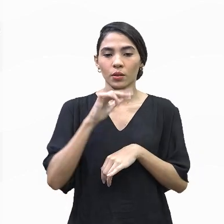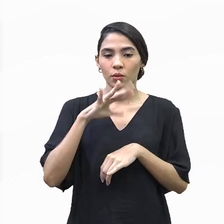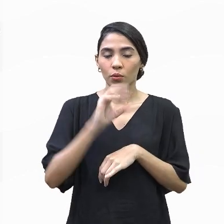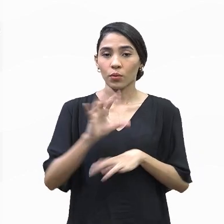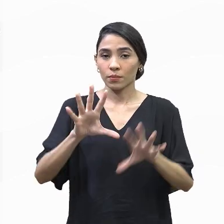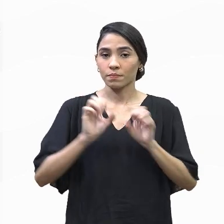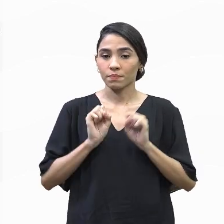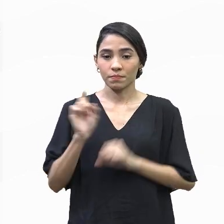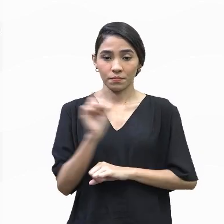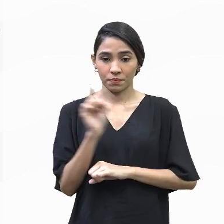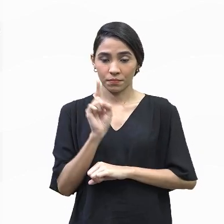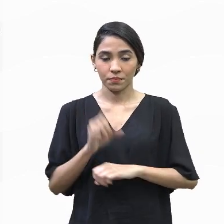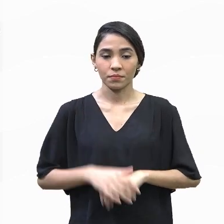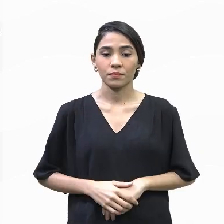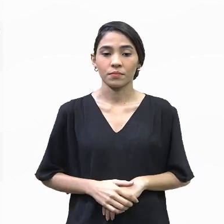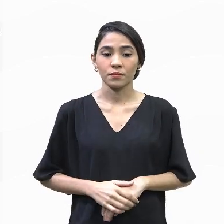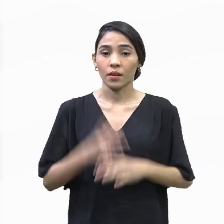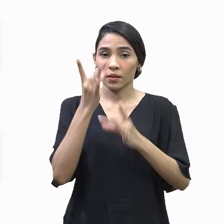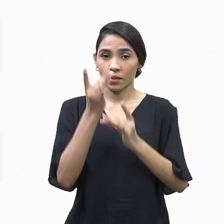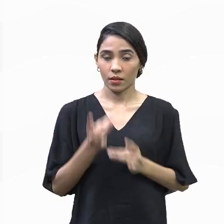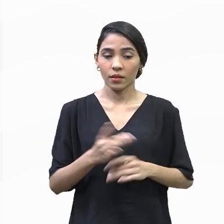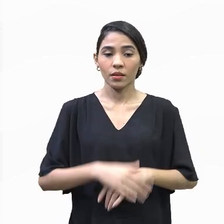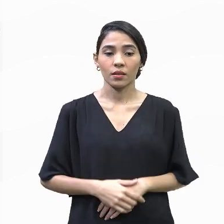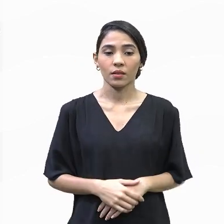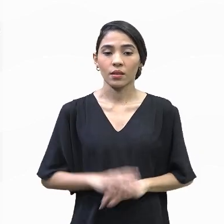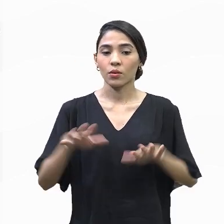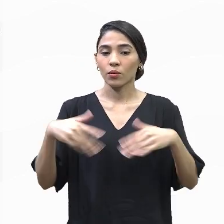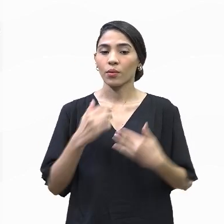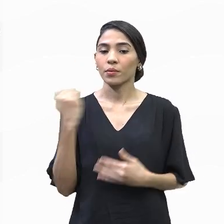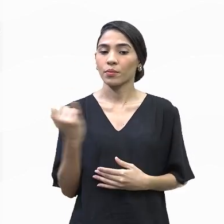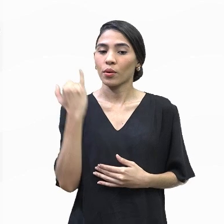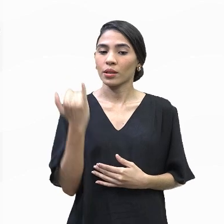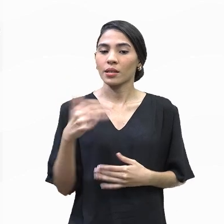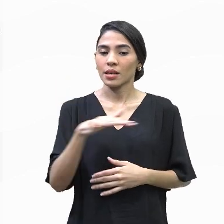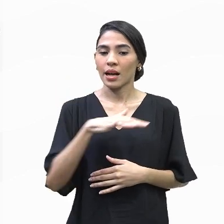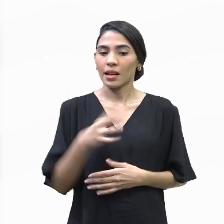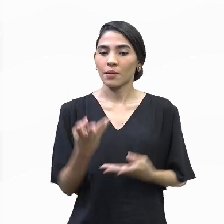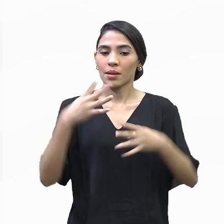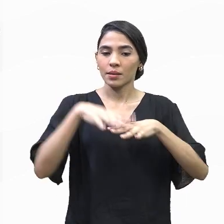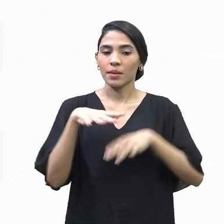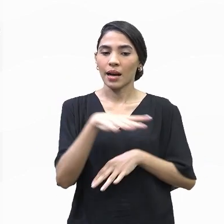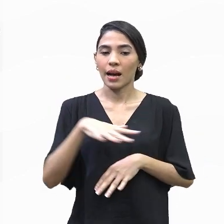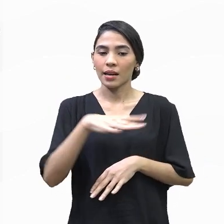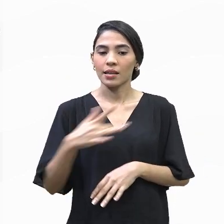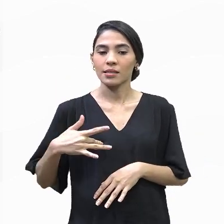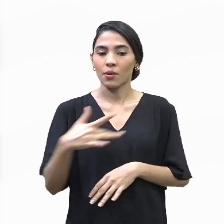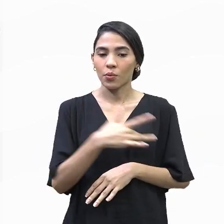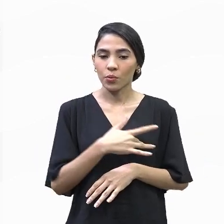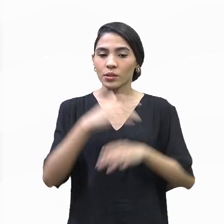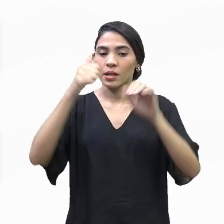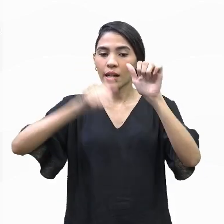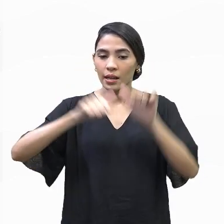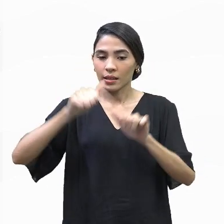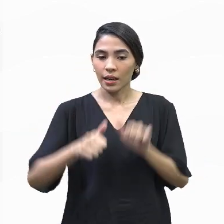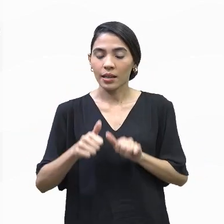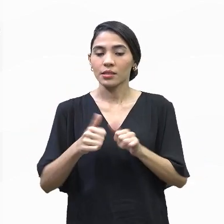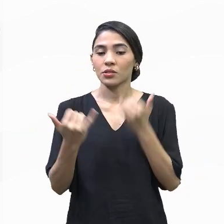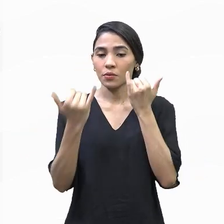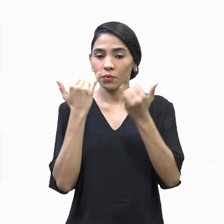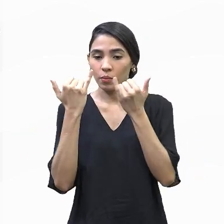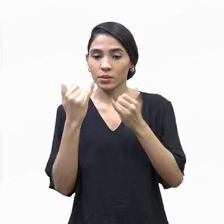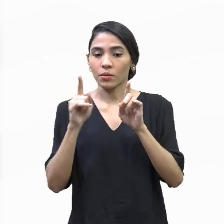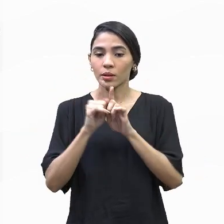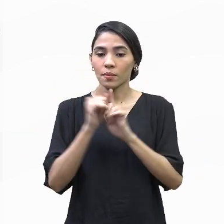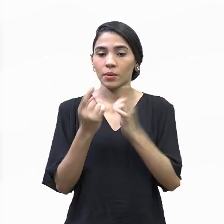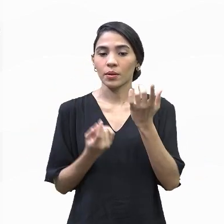não transmissíveis. Detalhamento: qual a importância da matemática na área da saúde, análise de dados